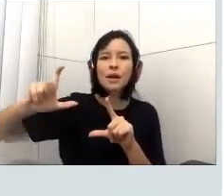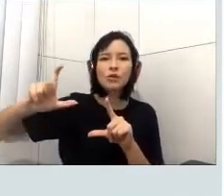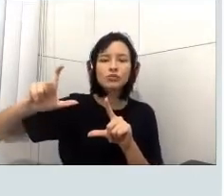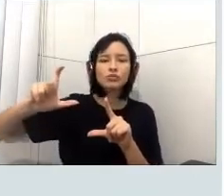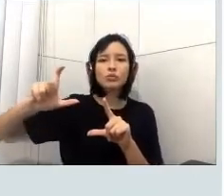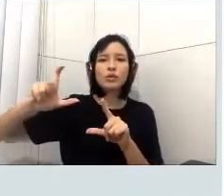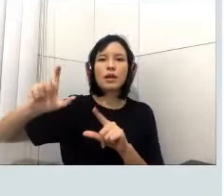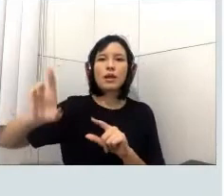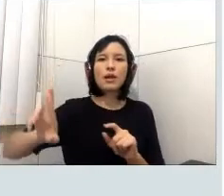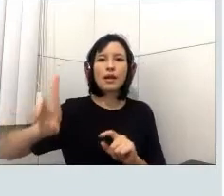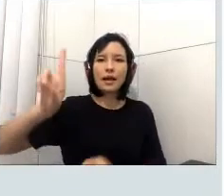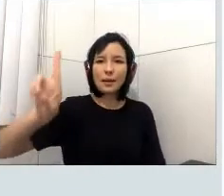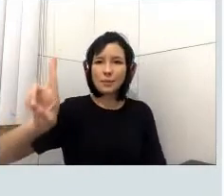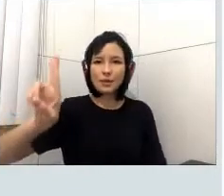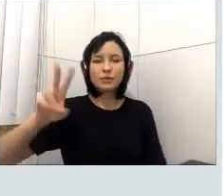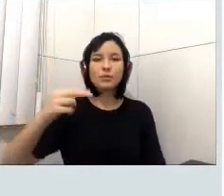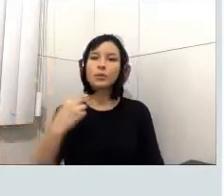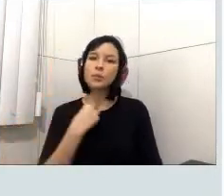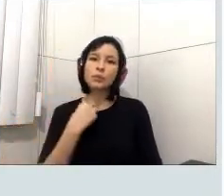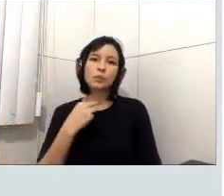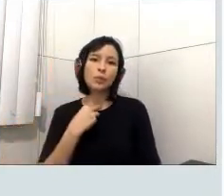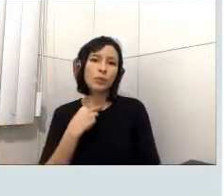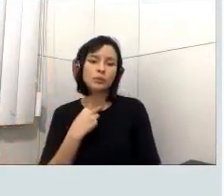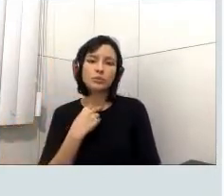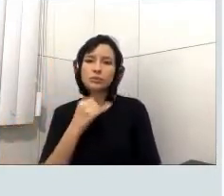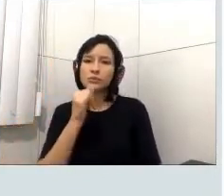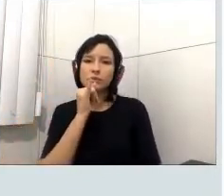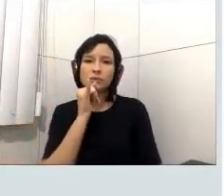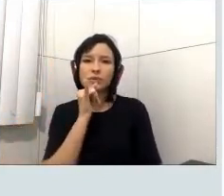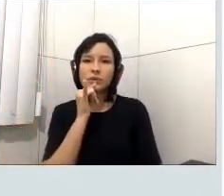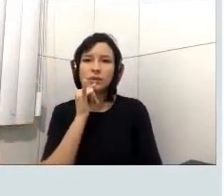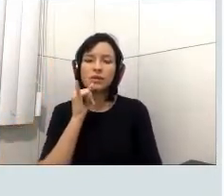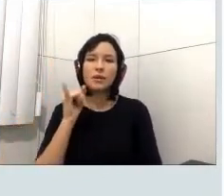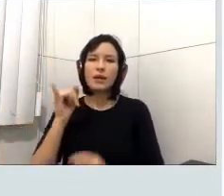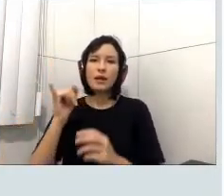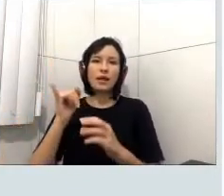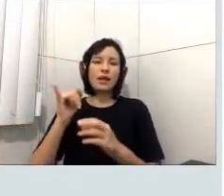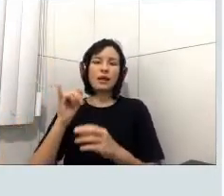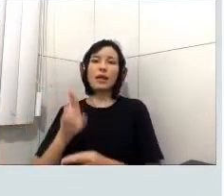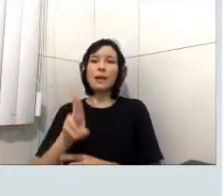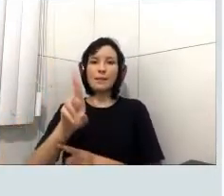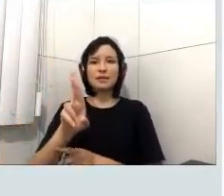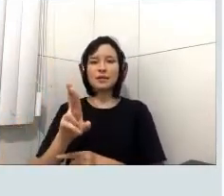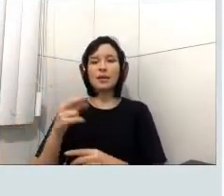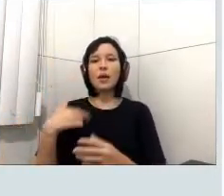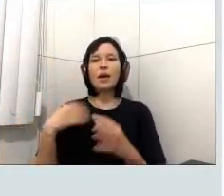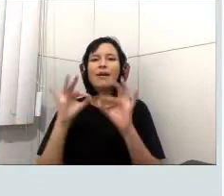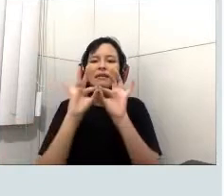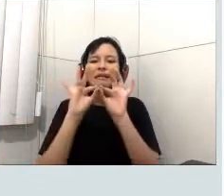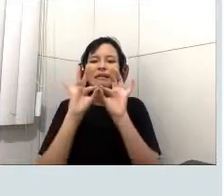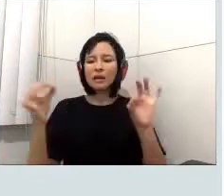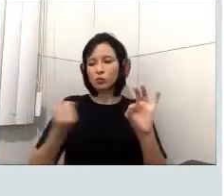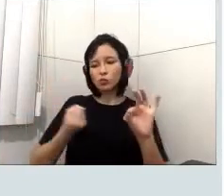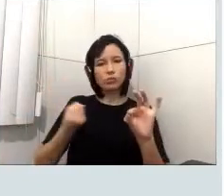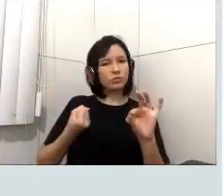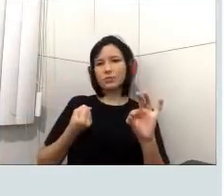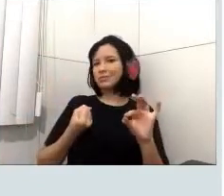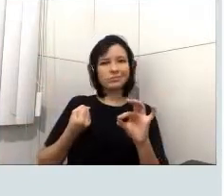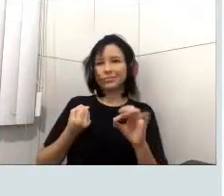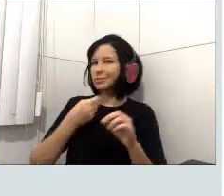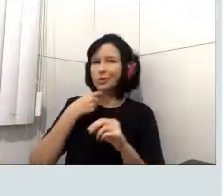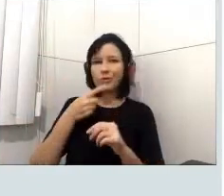Isso, Alisson, ele não pode ser ele não pode ser medido, só representado, até porque ele é só um ponto, ou seja, não tem